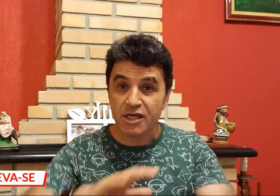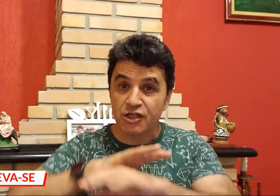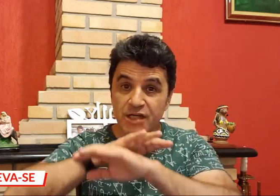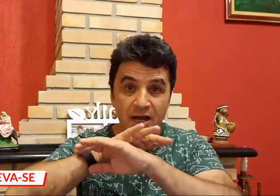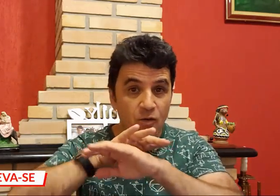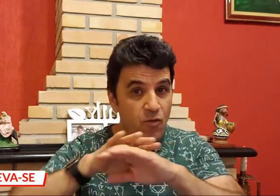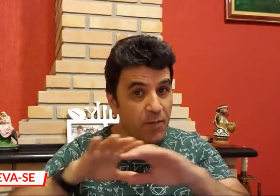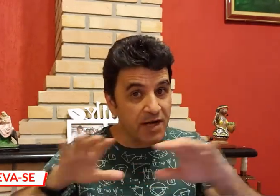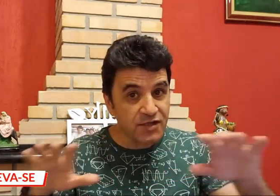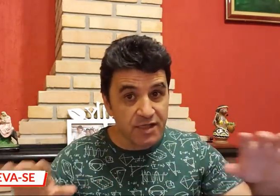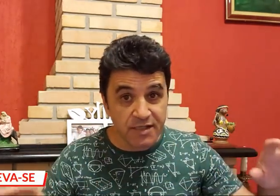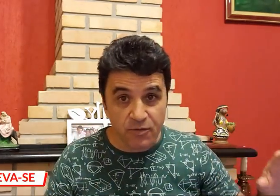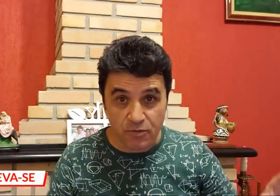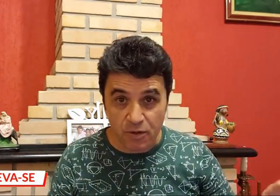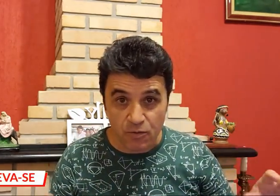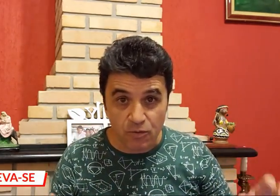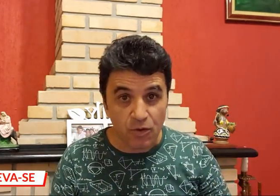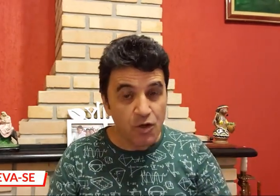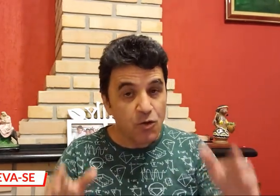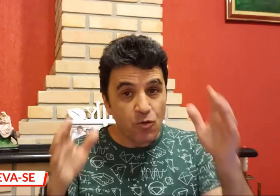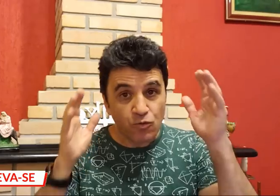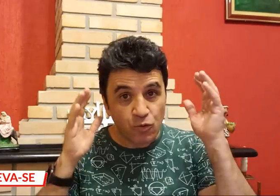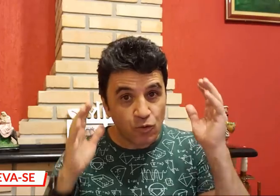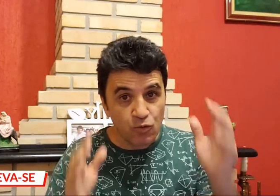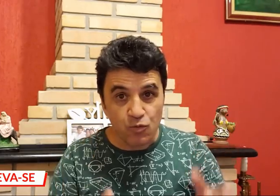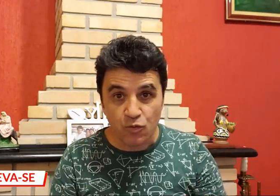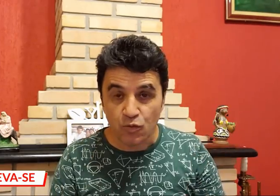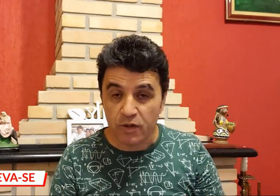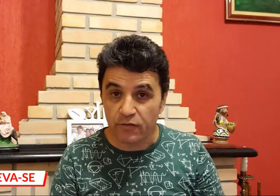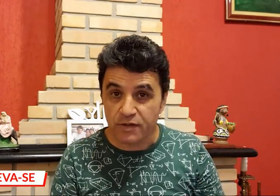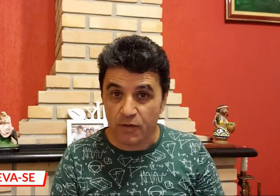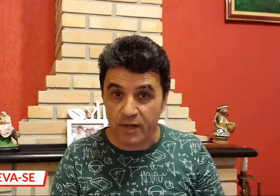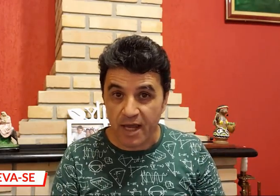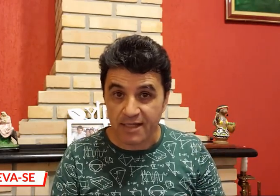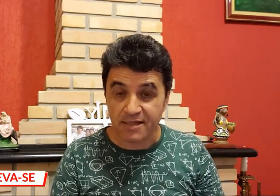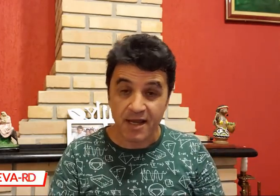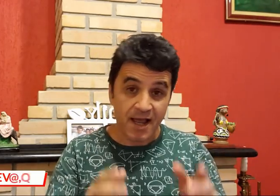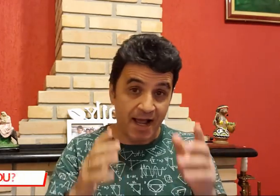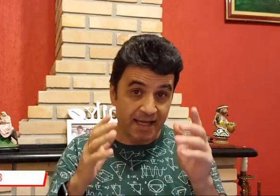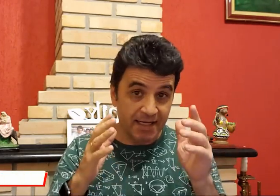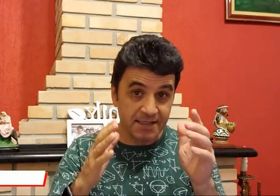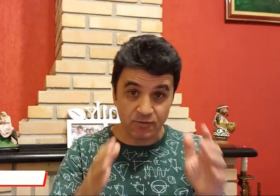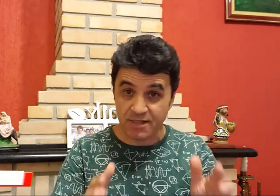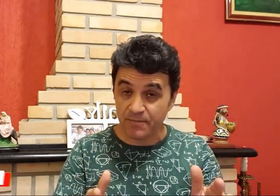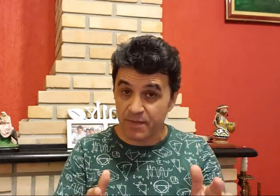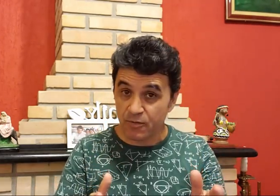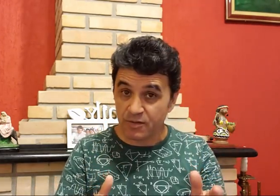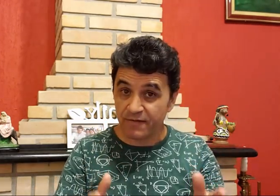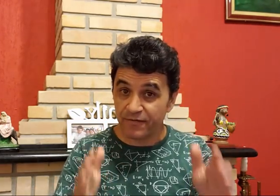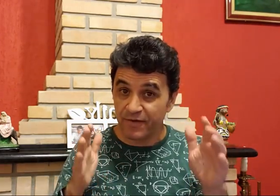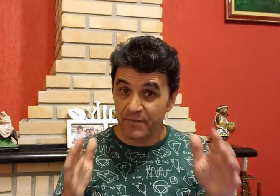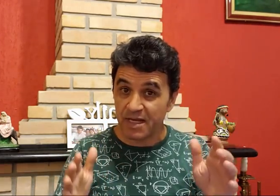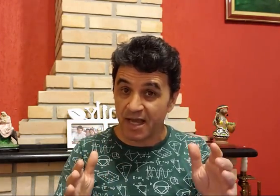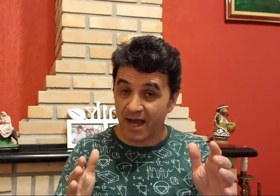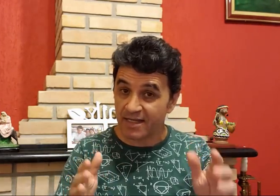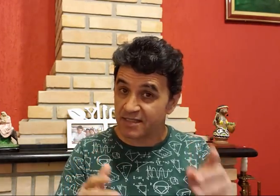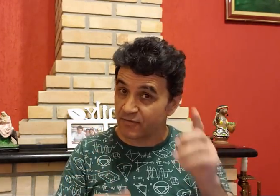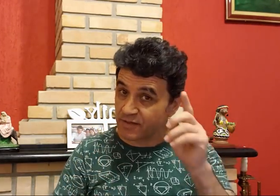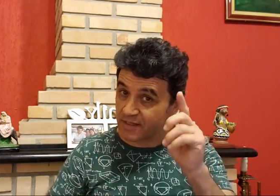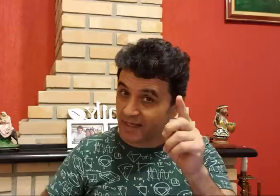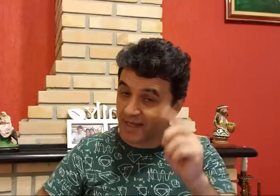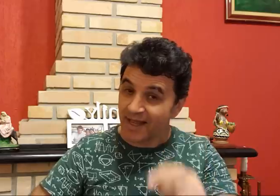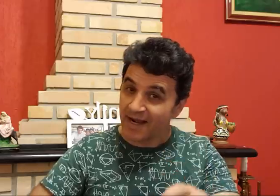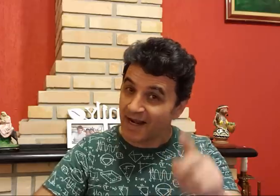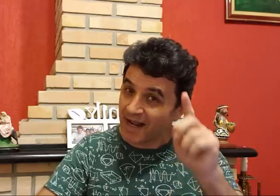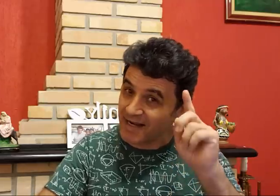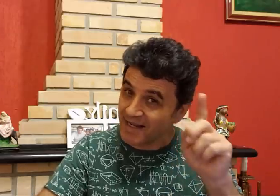também, já compartilha esse conteúdo com todo mundo que você conhece, aqueles seus amigos e familiares que